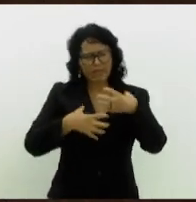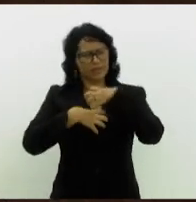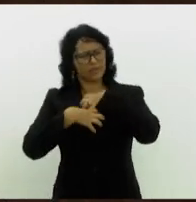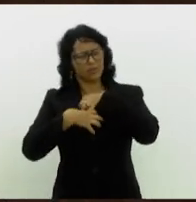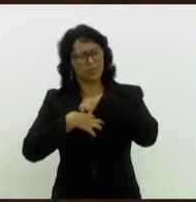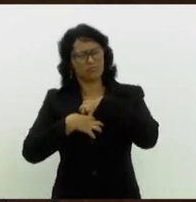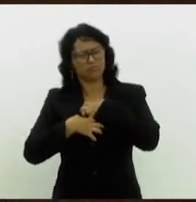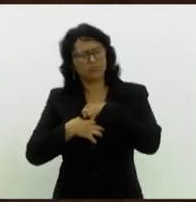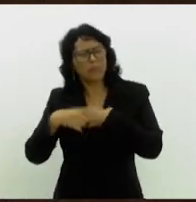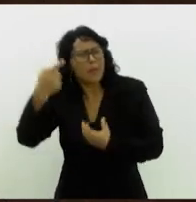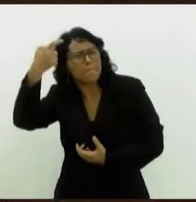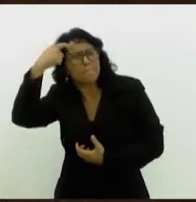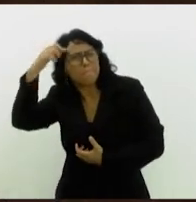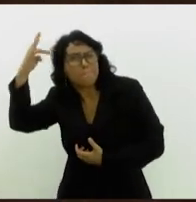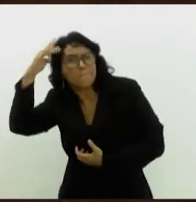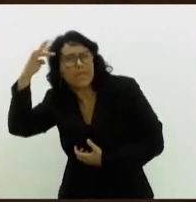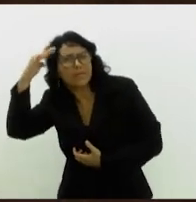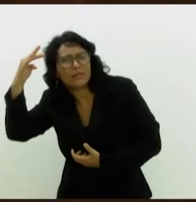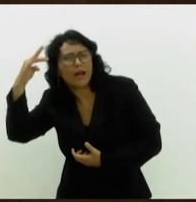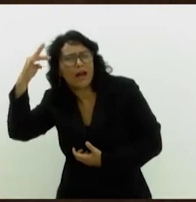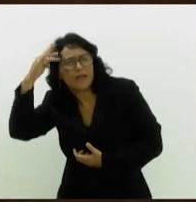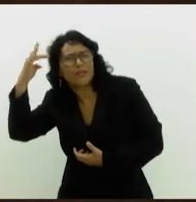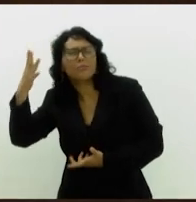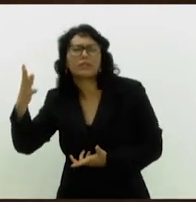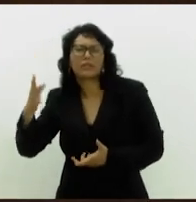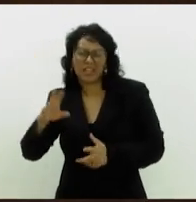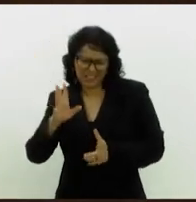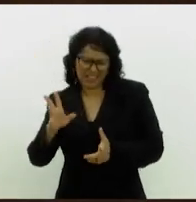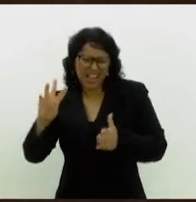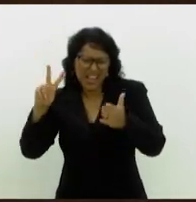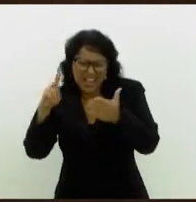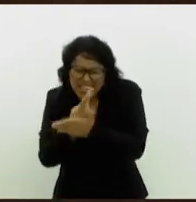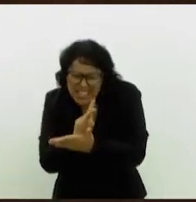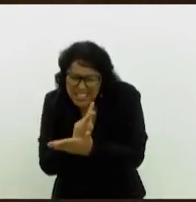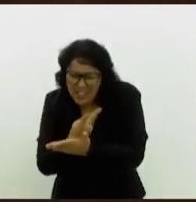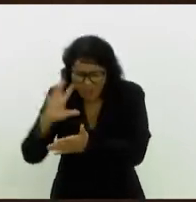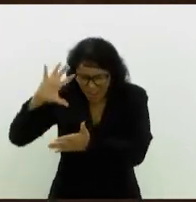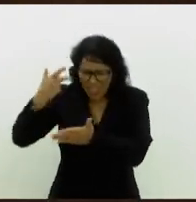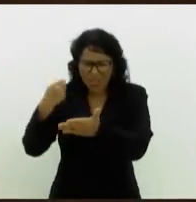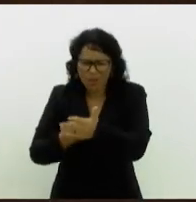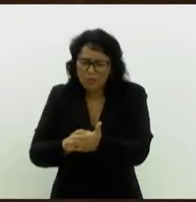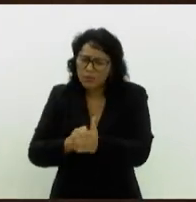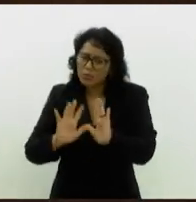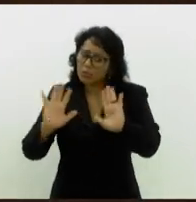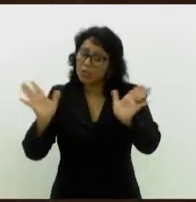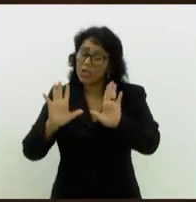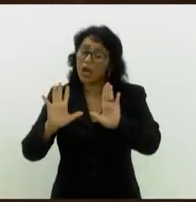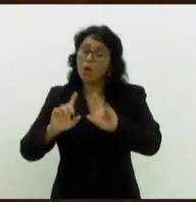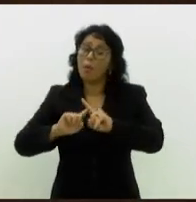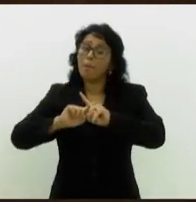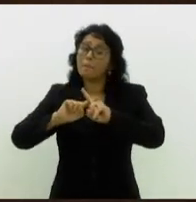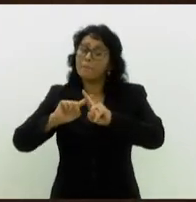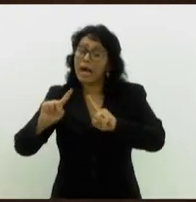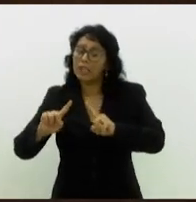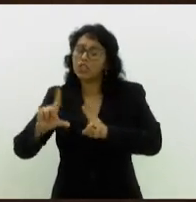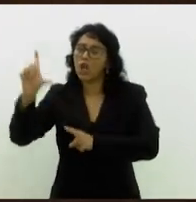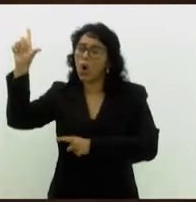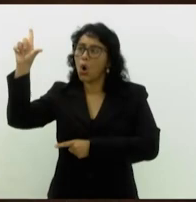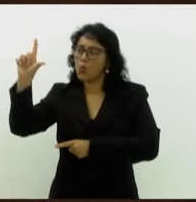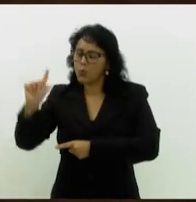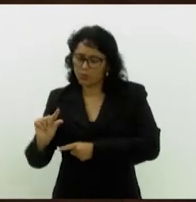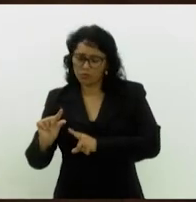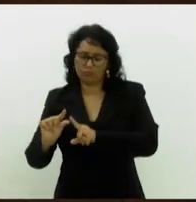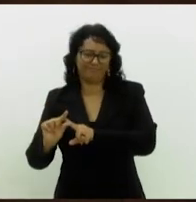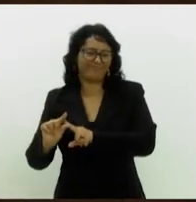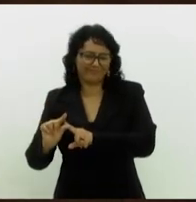perguntar isso resolve o problema não resolve mas diminui muito a intoxicação o